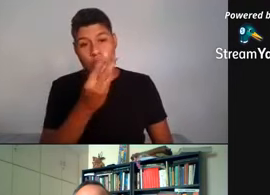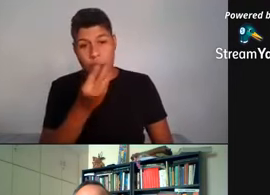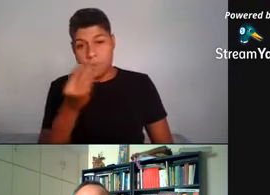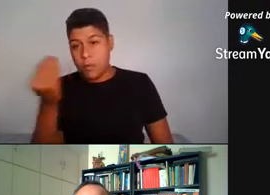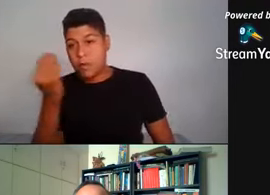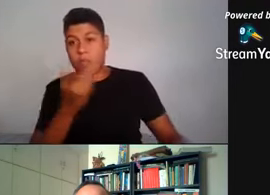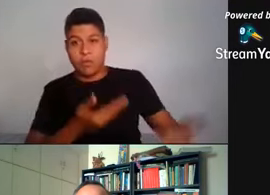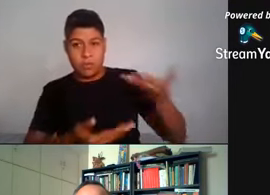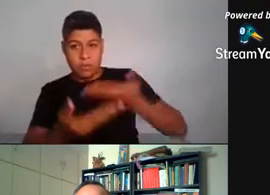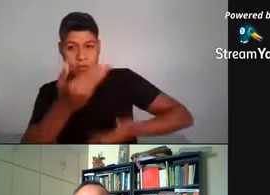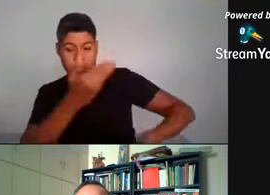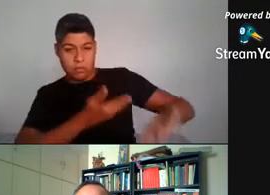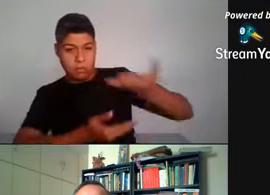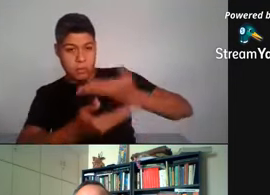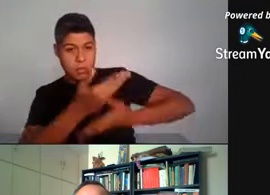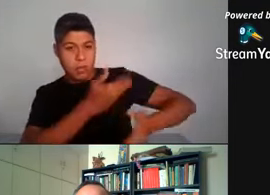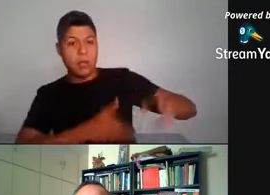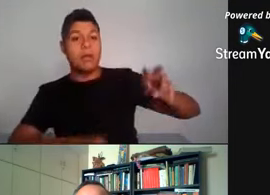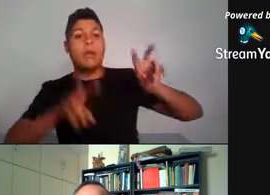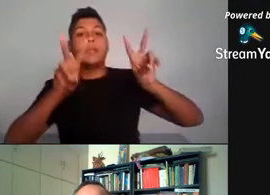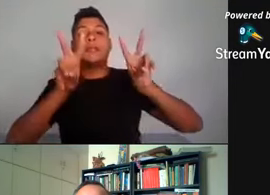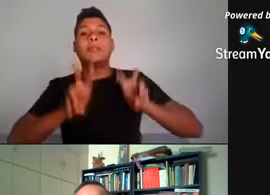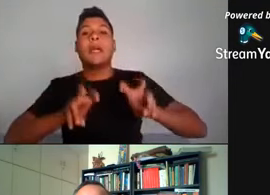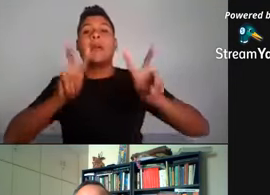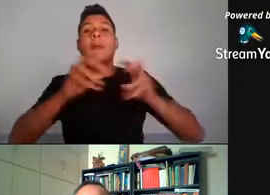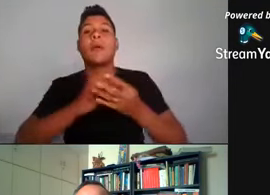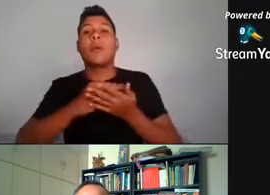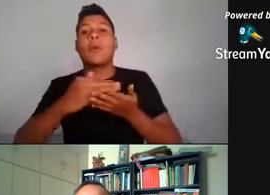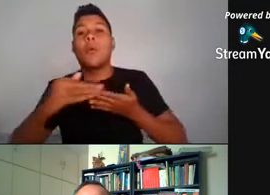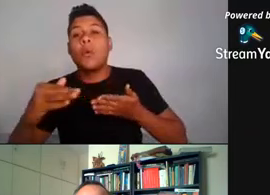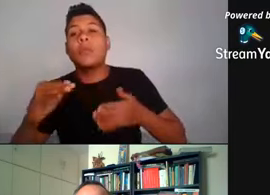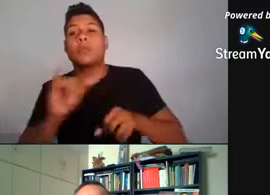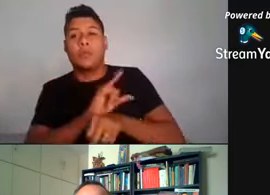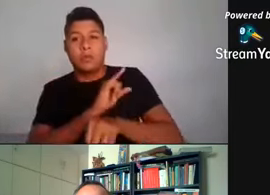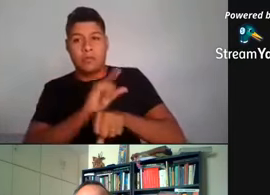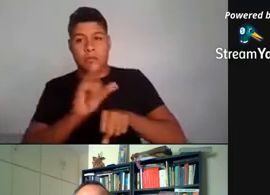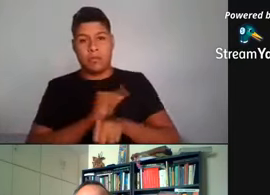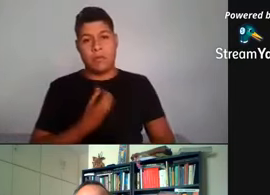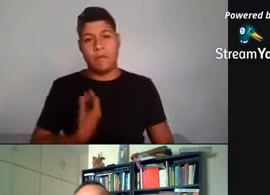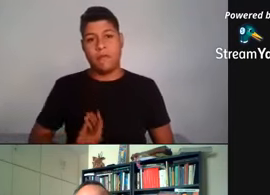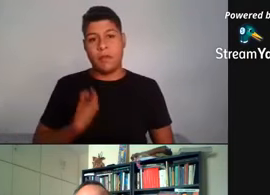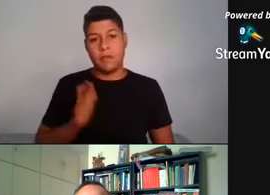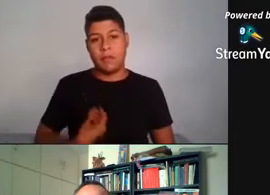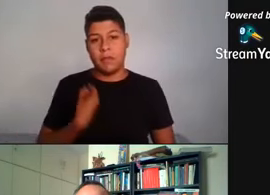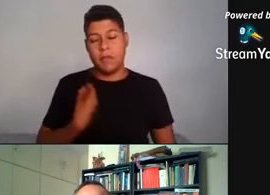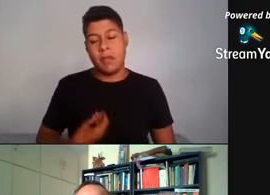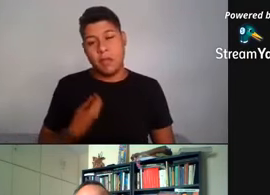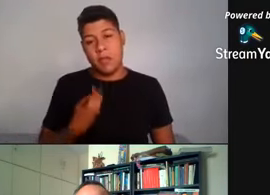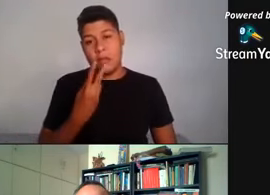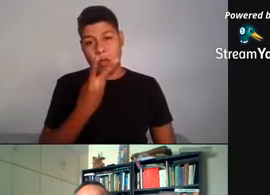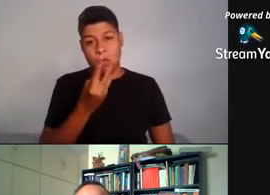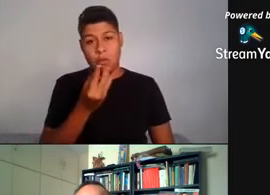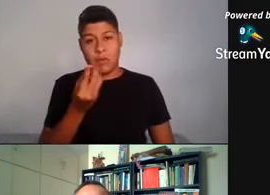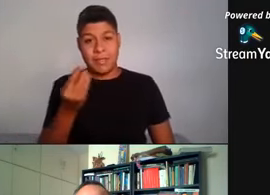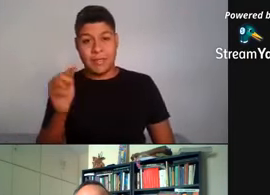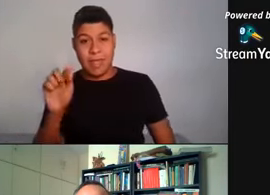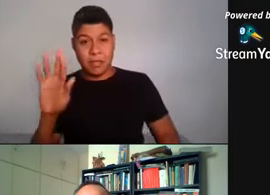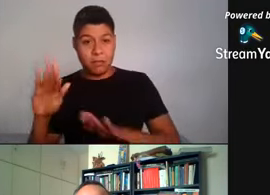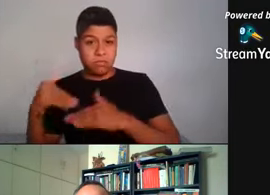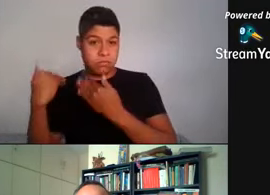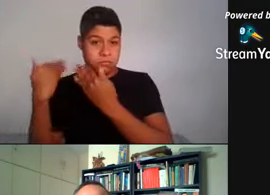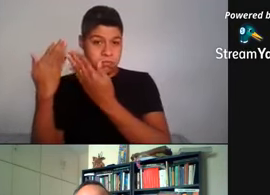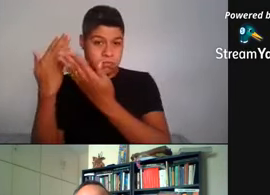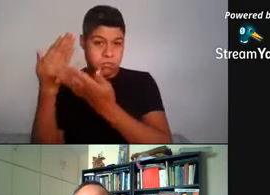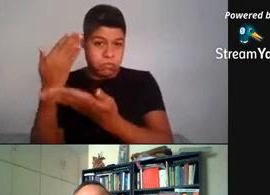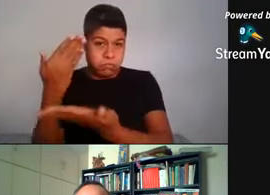de mão de obra, esse tema começou a fazer parte da minha vida, e de 2007 para cá, todo o